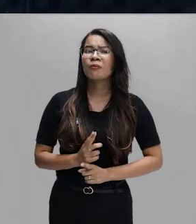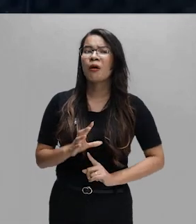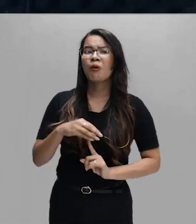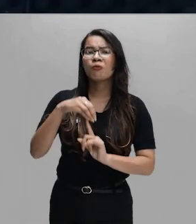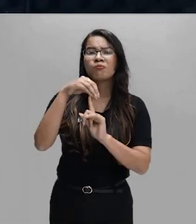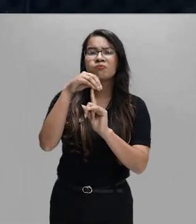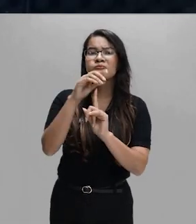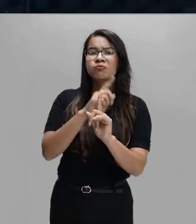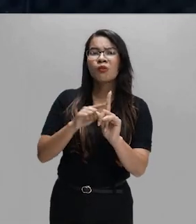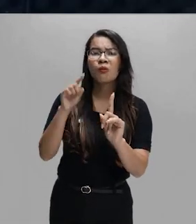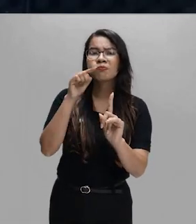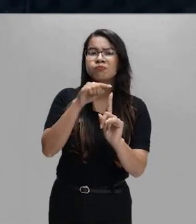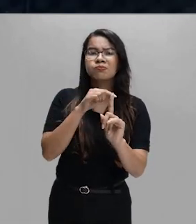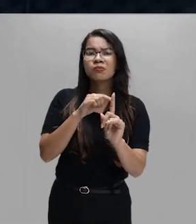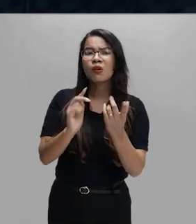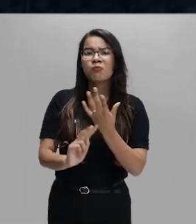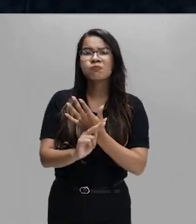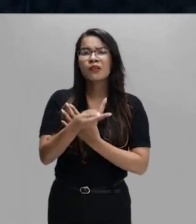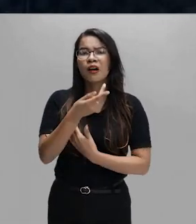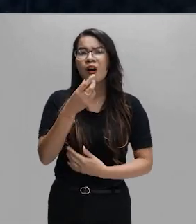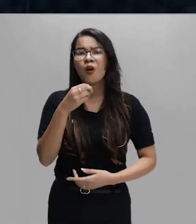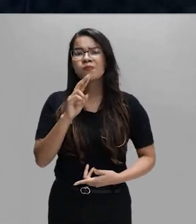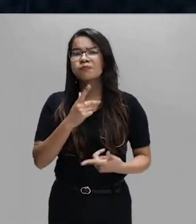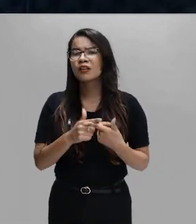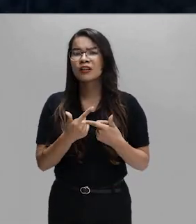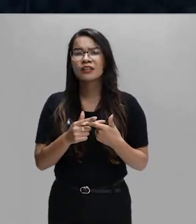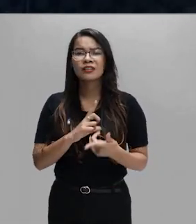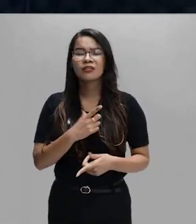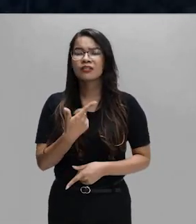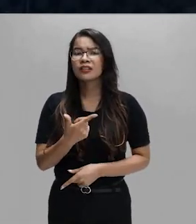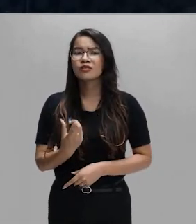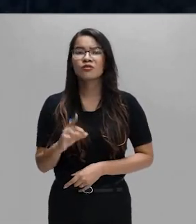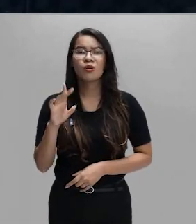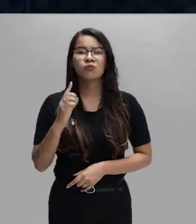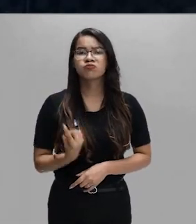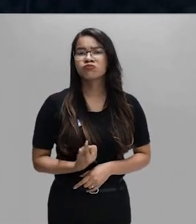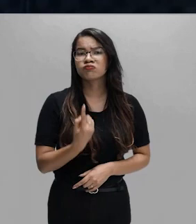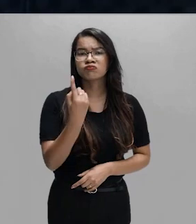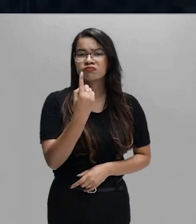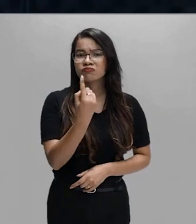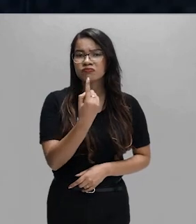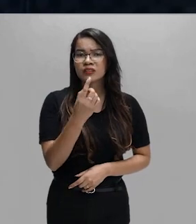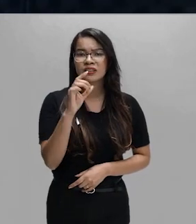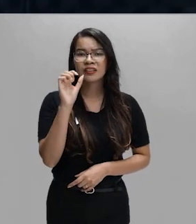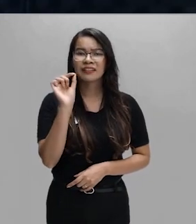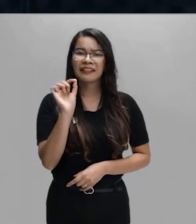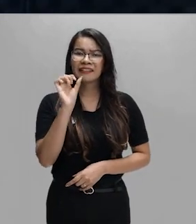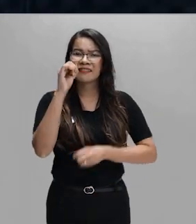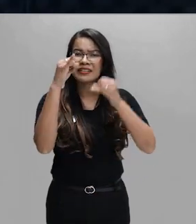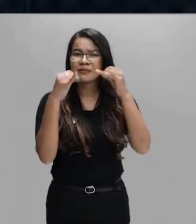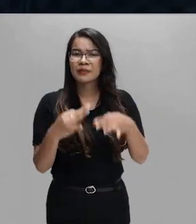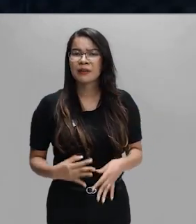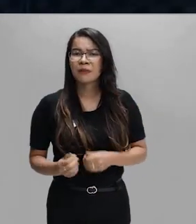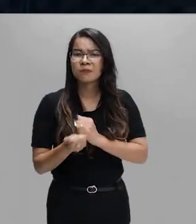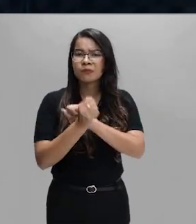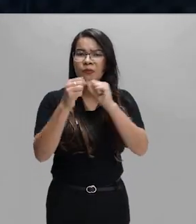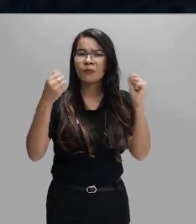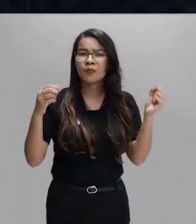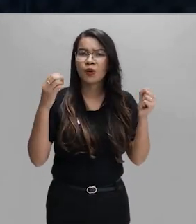causa. Não existe um único fator que explique o aumento da criminalidade, que explique